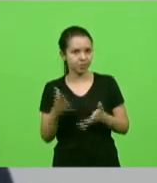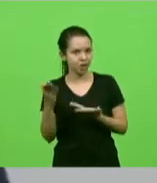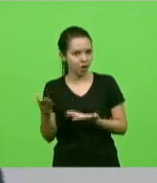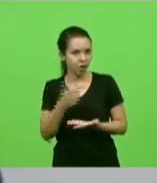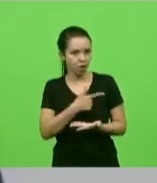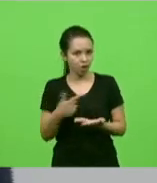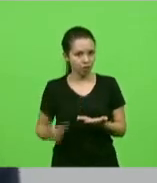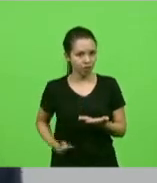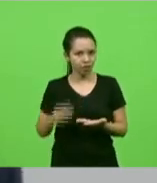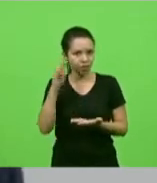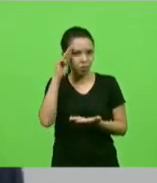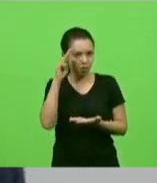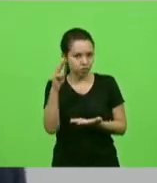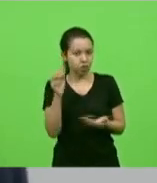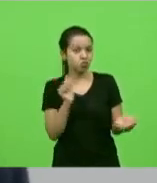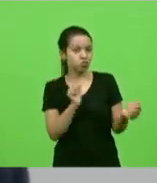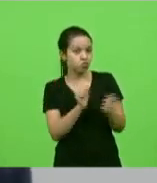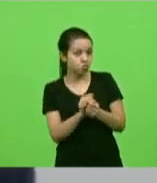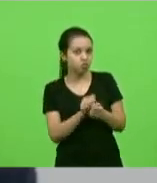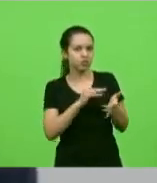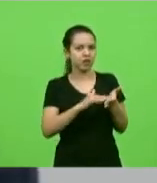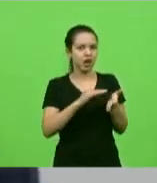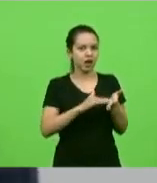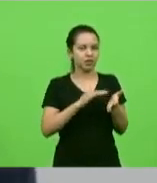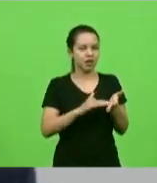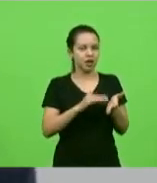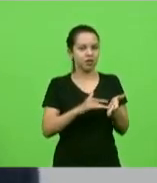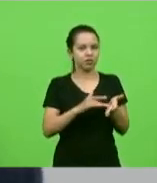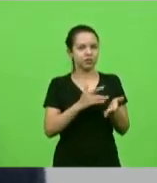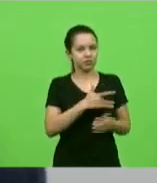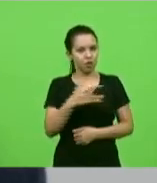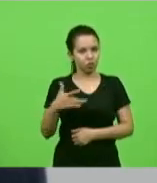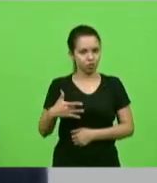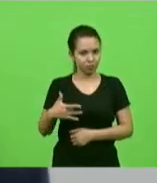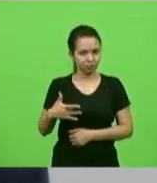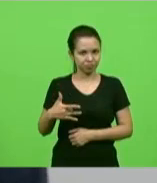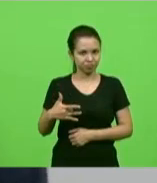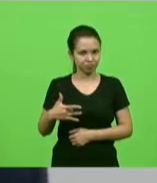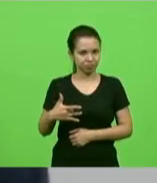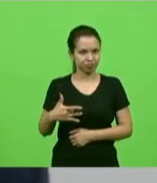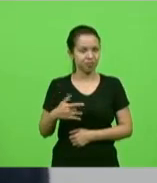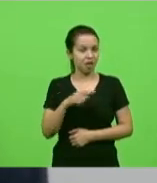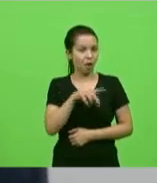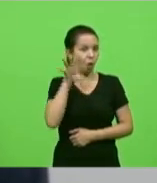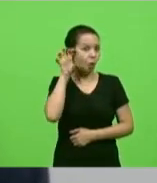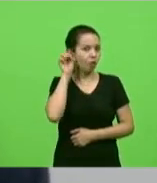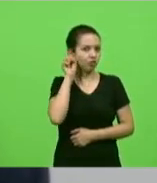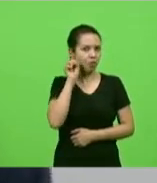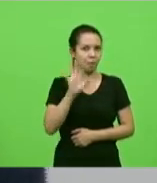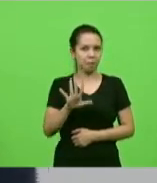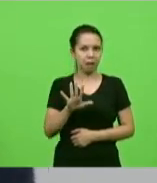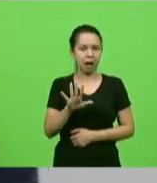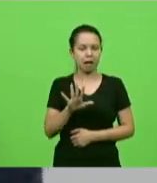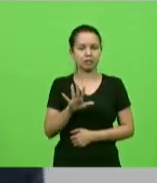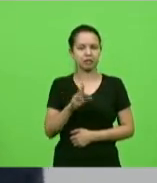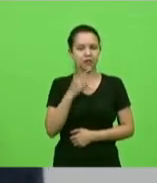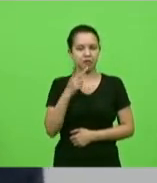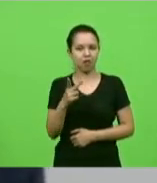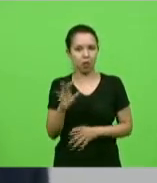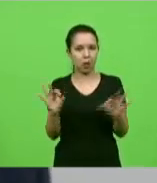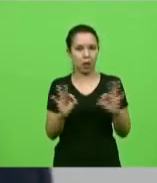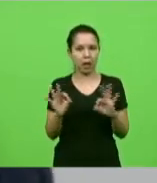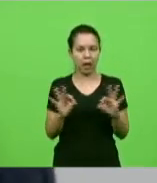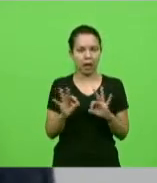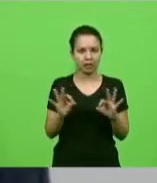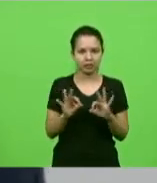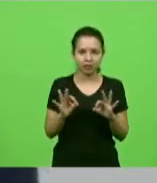governador estava ao lado do senhor secretário de Saúde. A tudo houve e não expressa qualquer reação de que essa